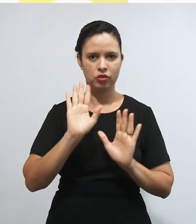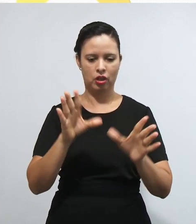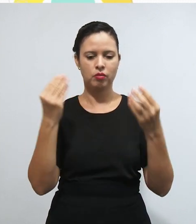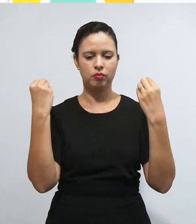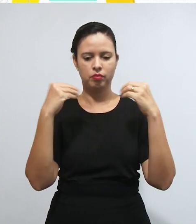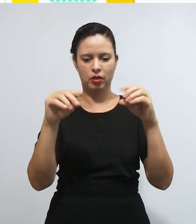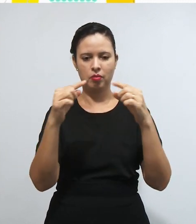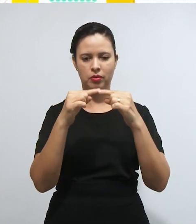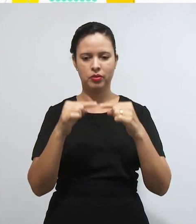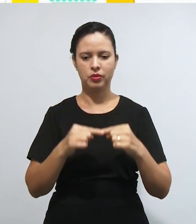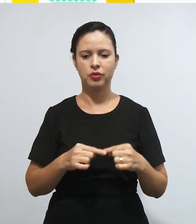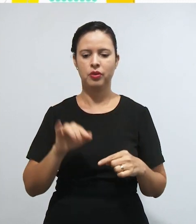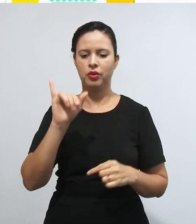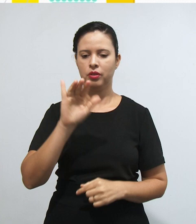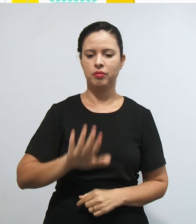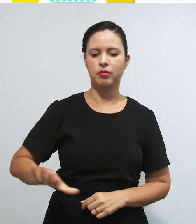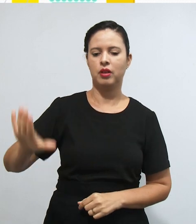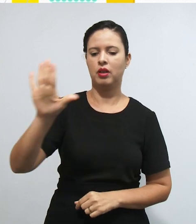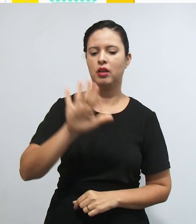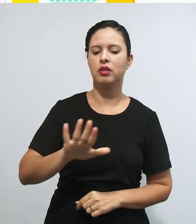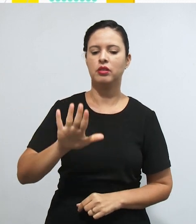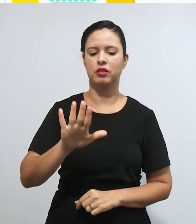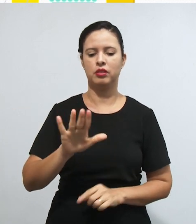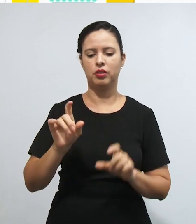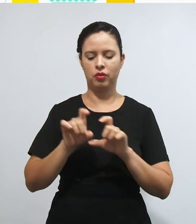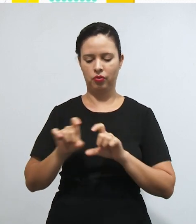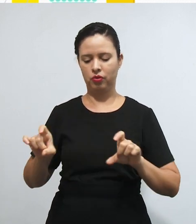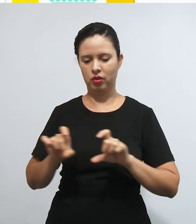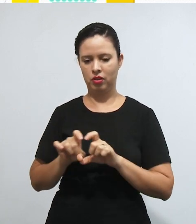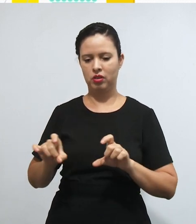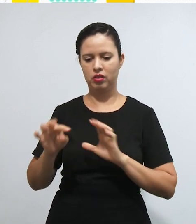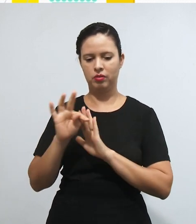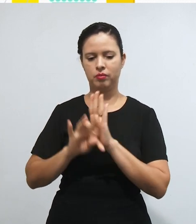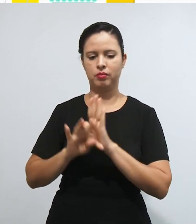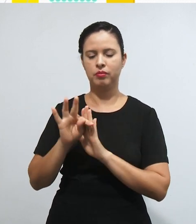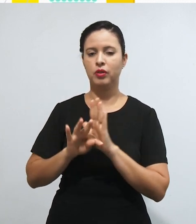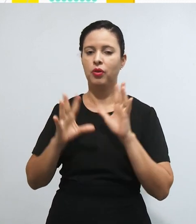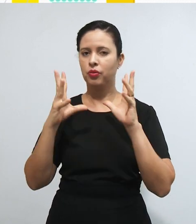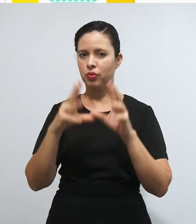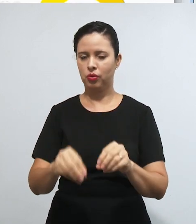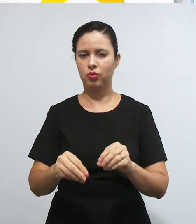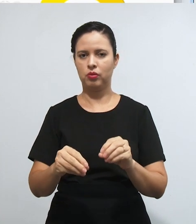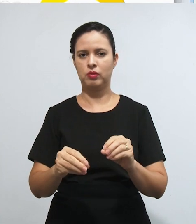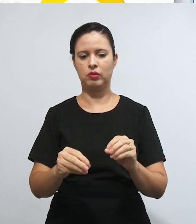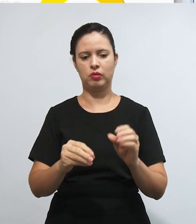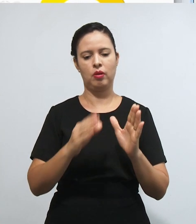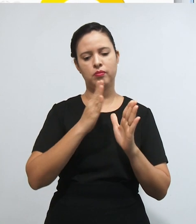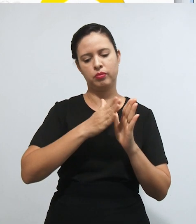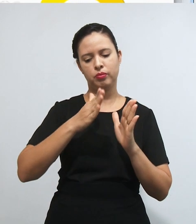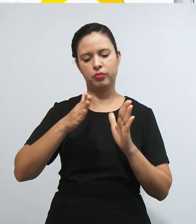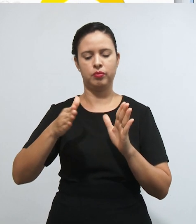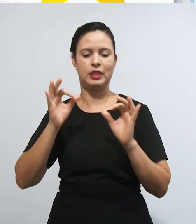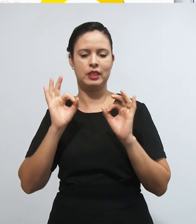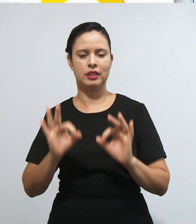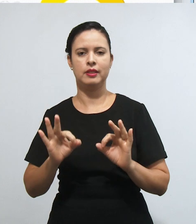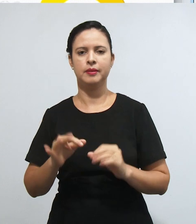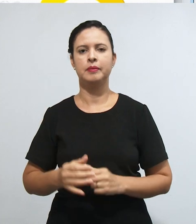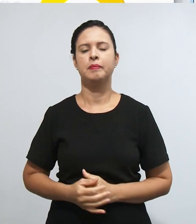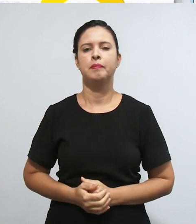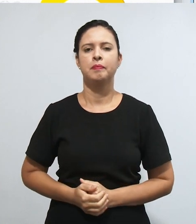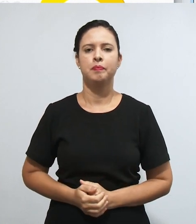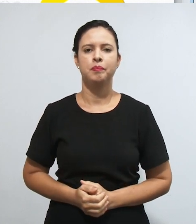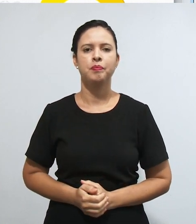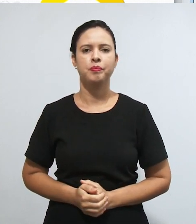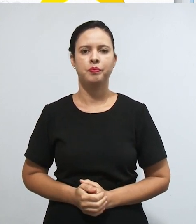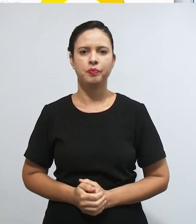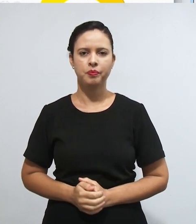aplicamos. Entra lá a imagem, ó, EAD mudando realidades. Então, entra todos eles na sequência automático. Tá? Se